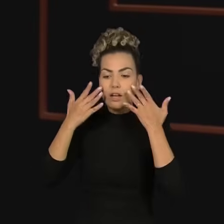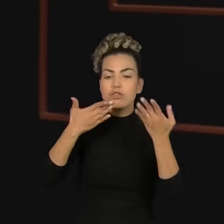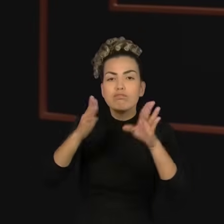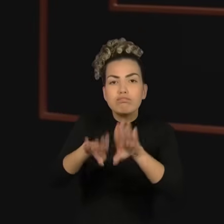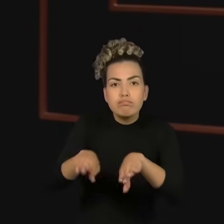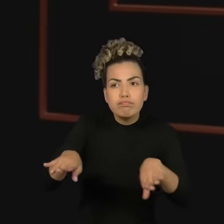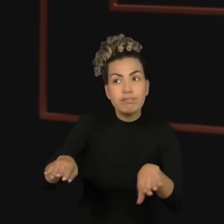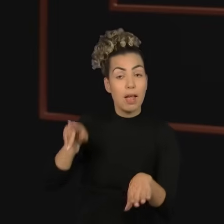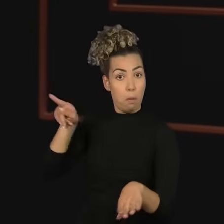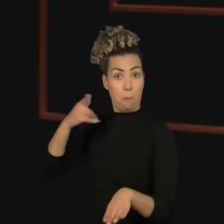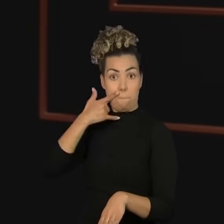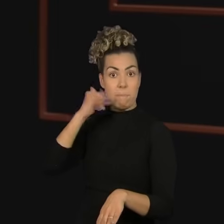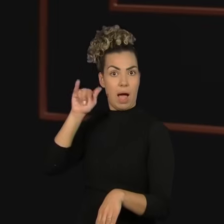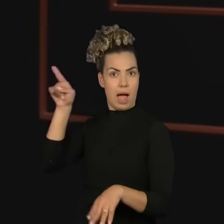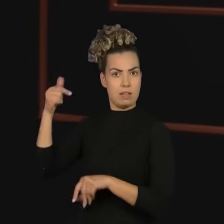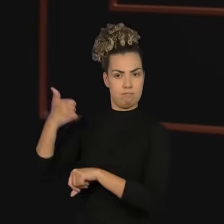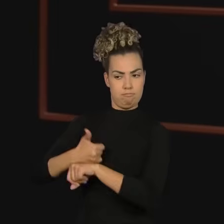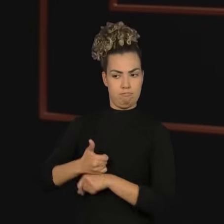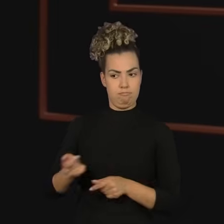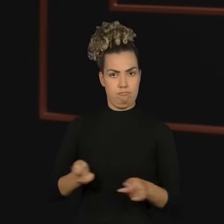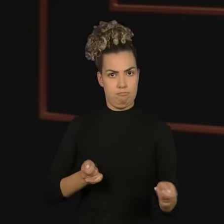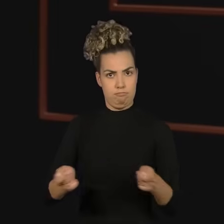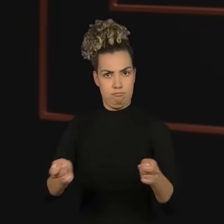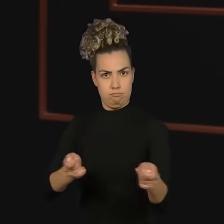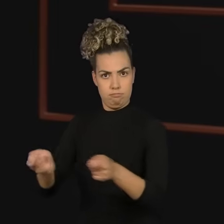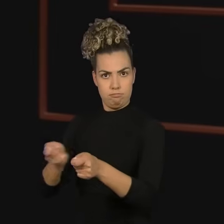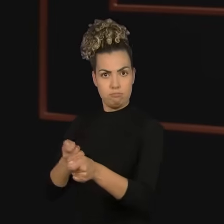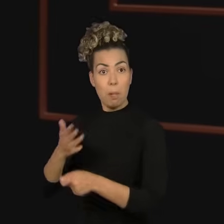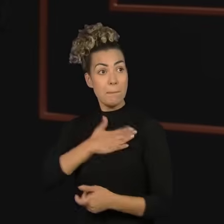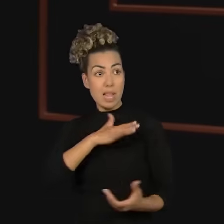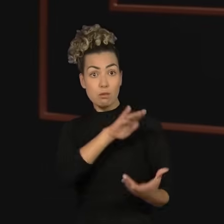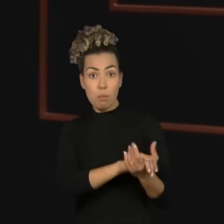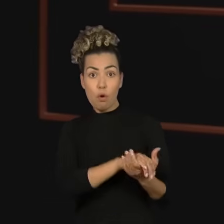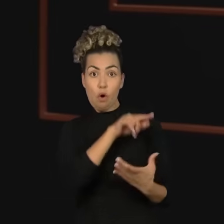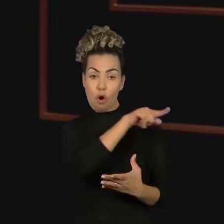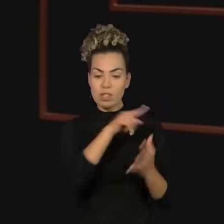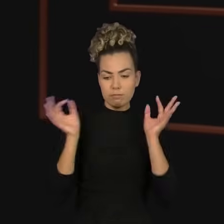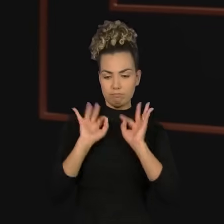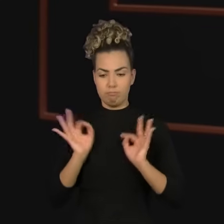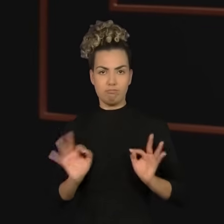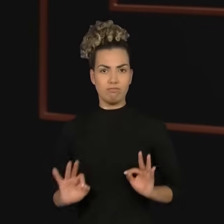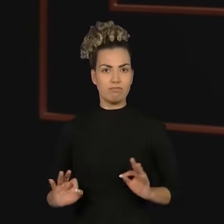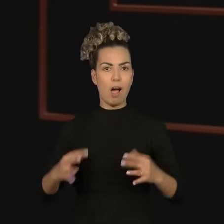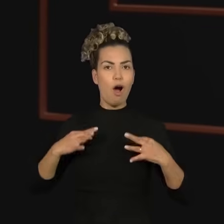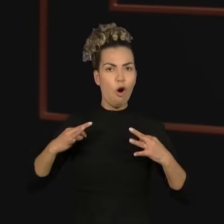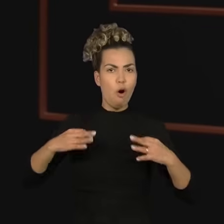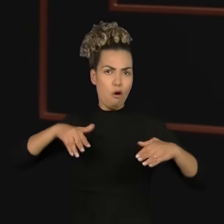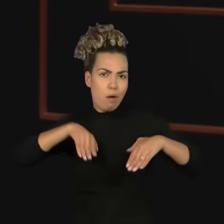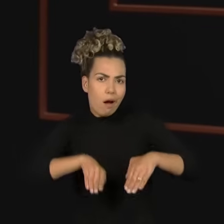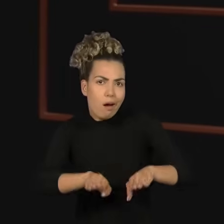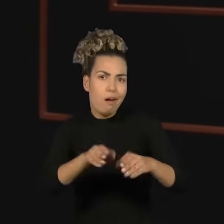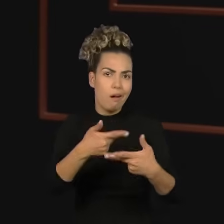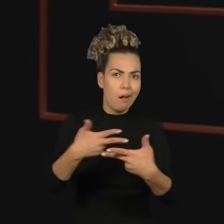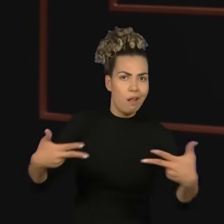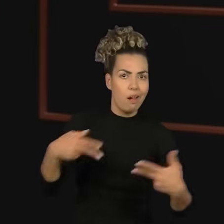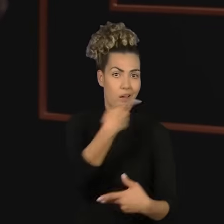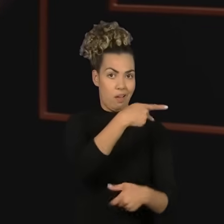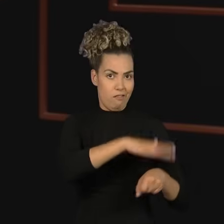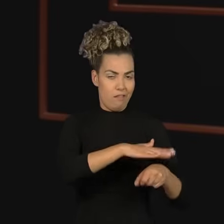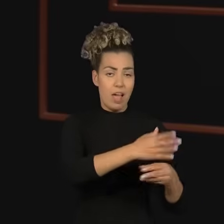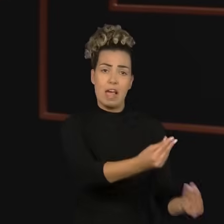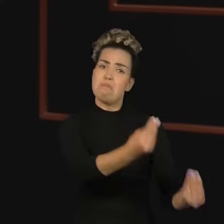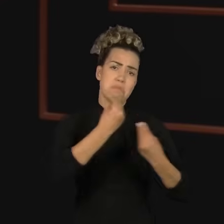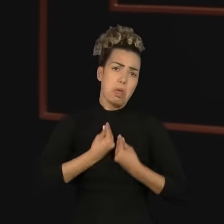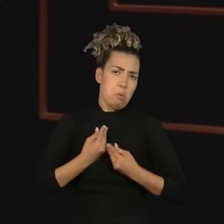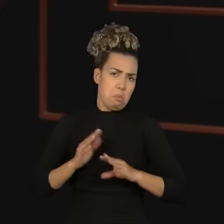Mira, que é minha esposa, tinha feito os figurinos. Então, os figurinos ficaram da gente, né? Aí a gente estava ocupando